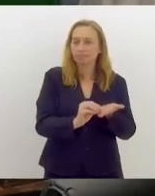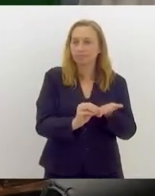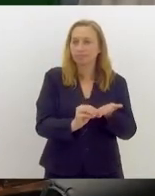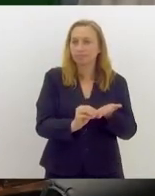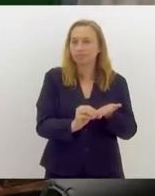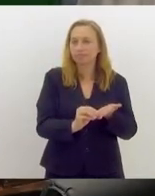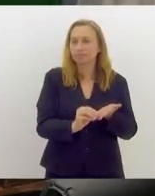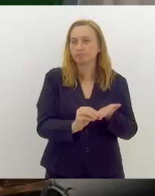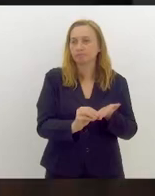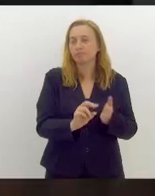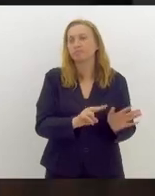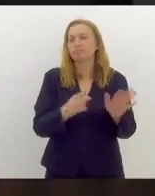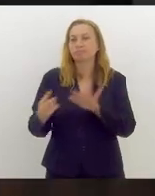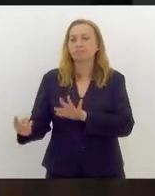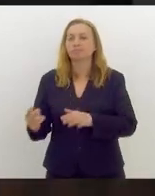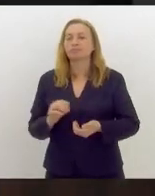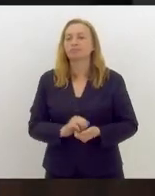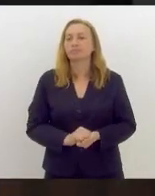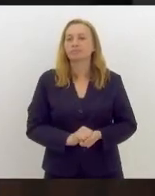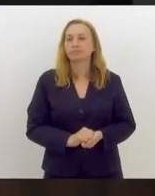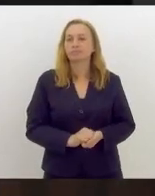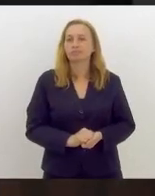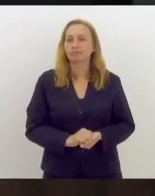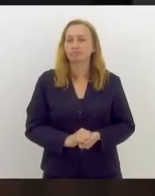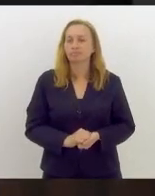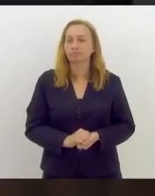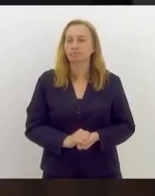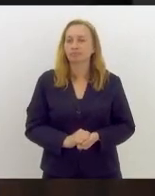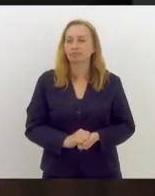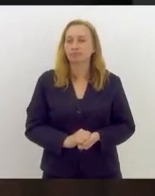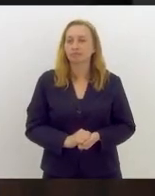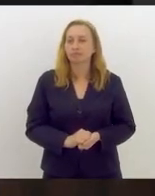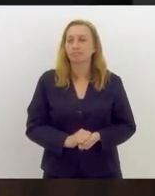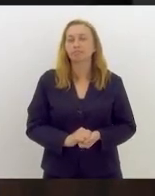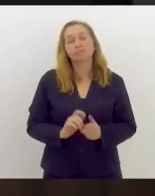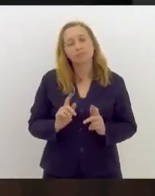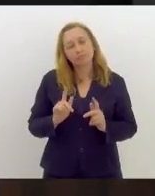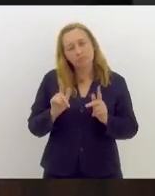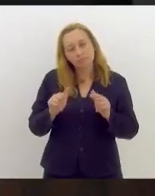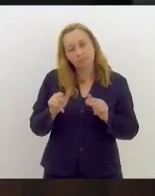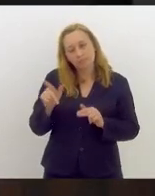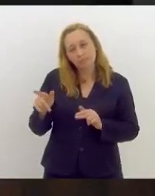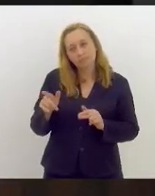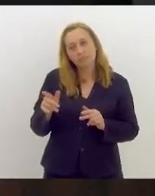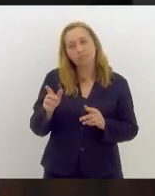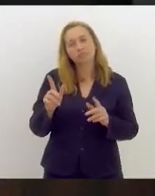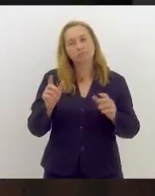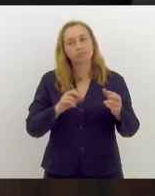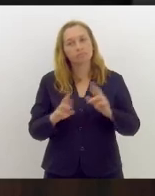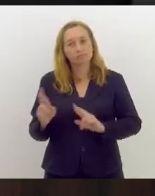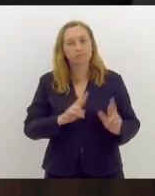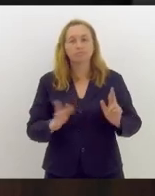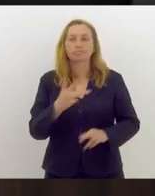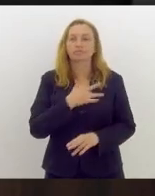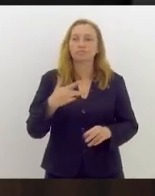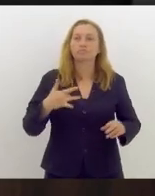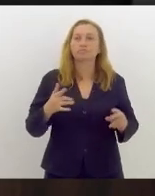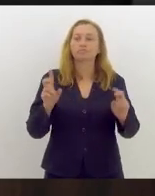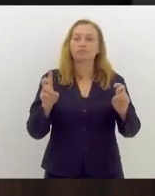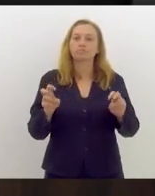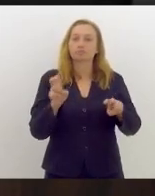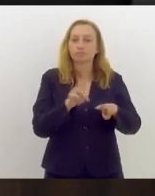pauta é para parecido com esse em relação à saúde e as unidades prisionais